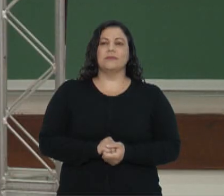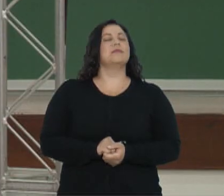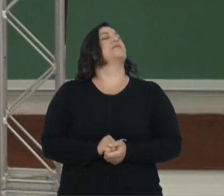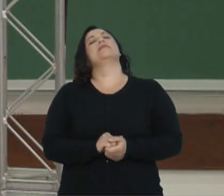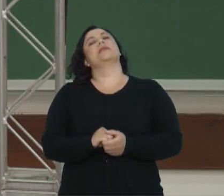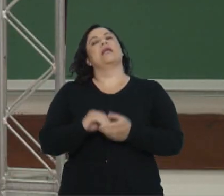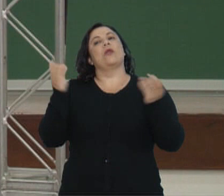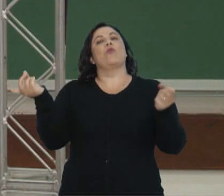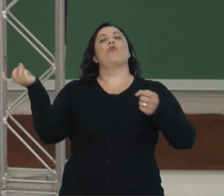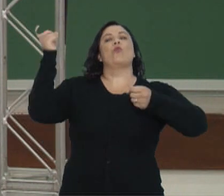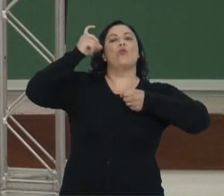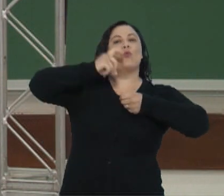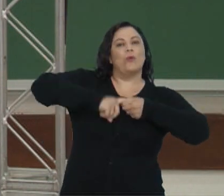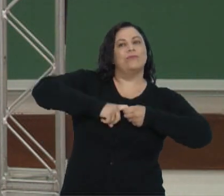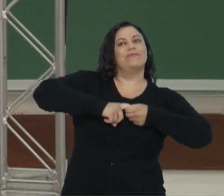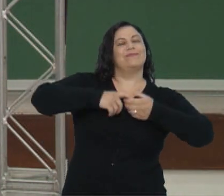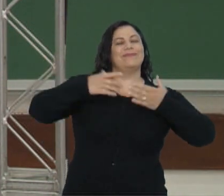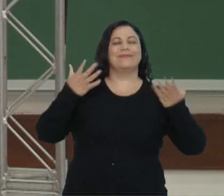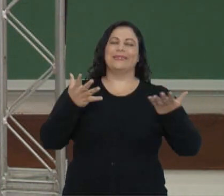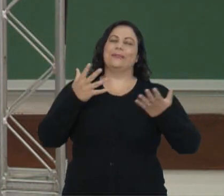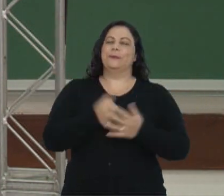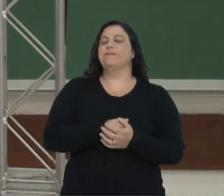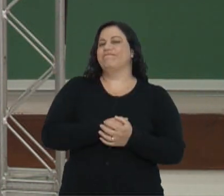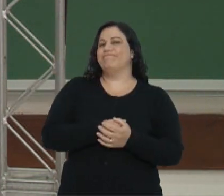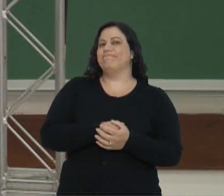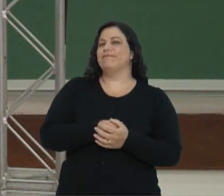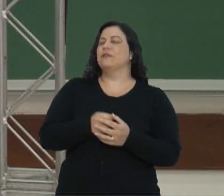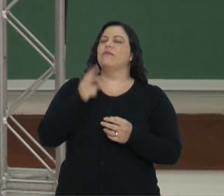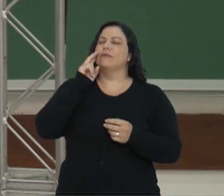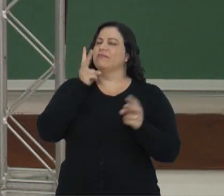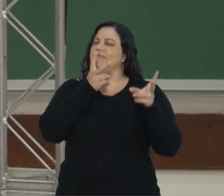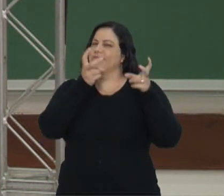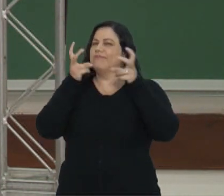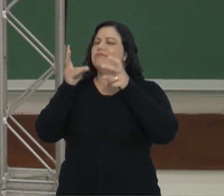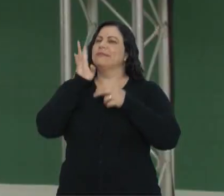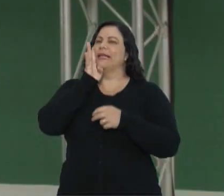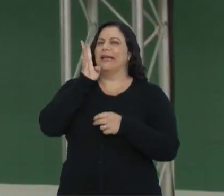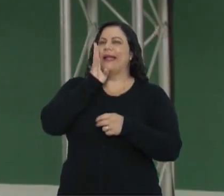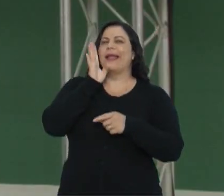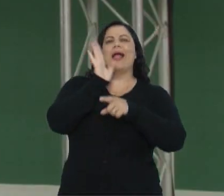Pessoal, voltando aqui, né? É bacana trabalhar as cenas de filme e tudo, e